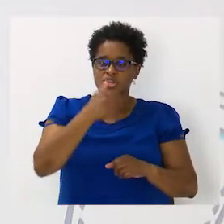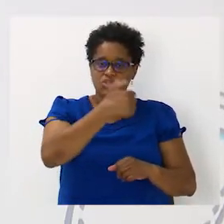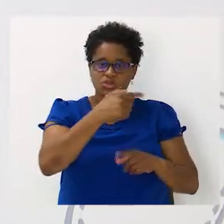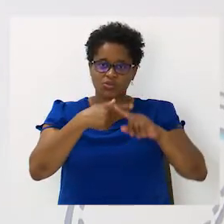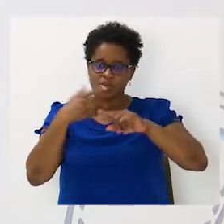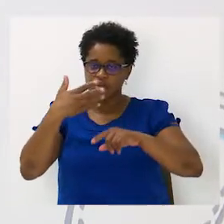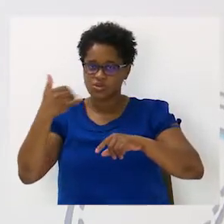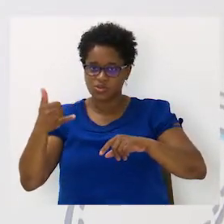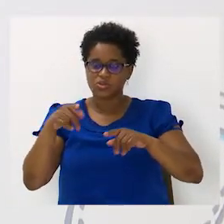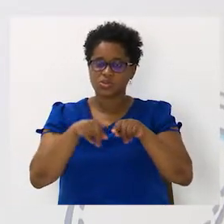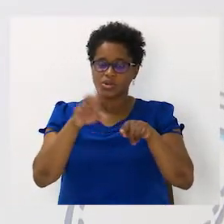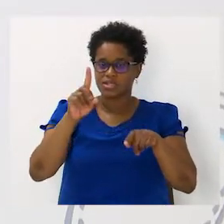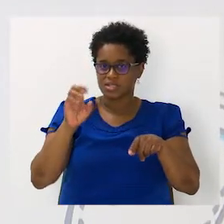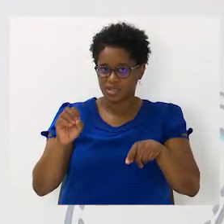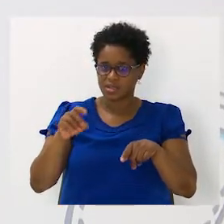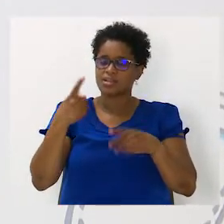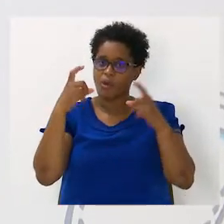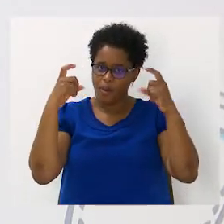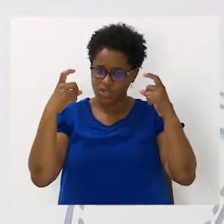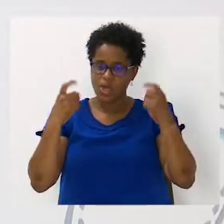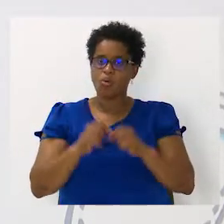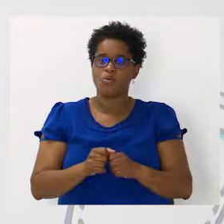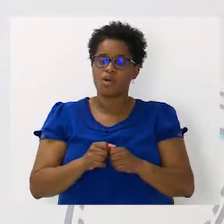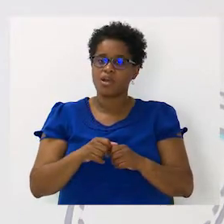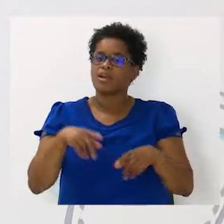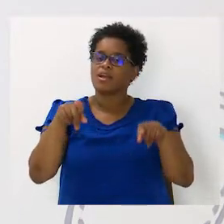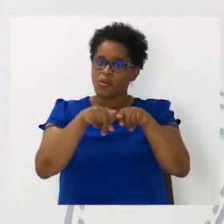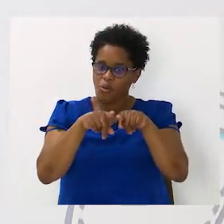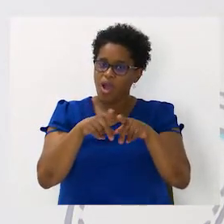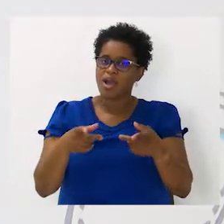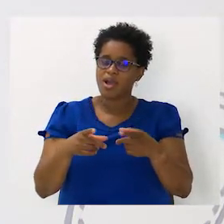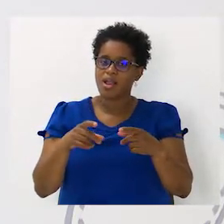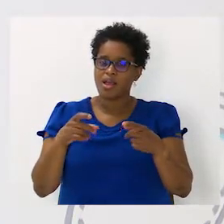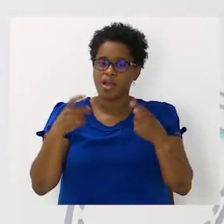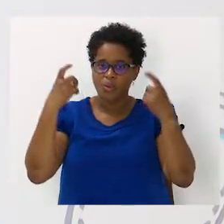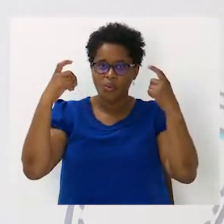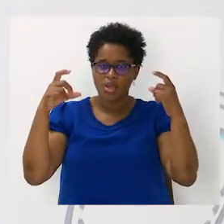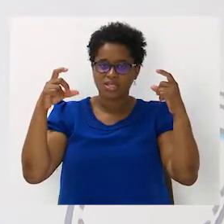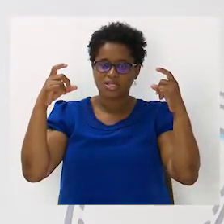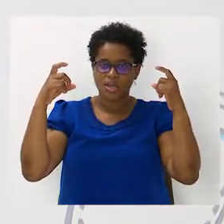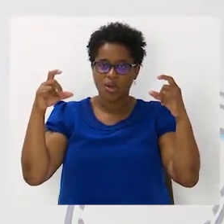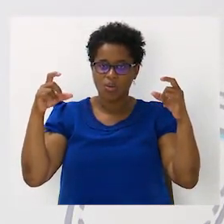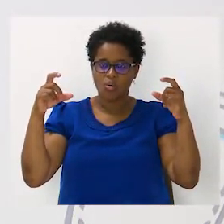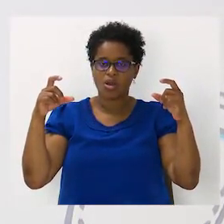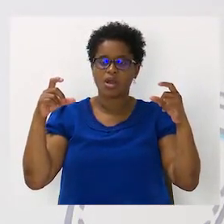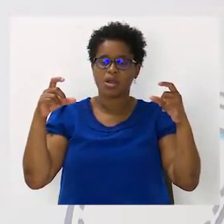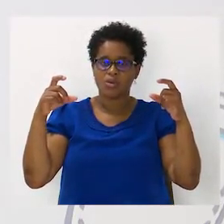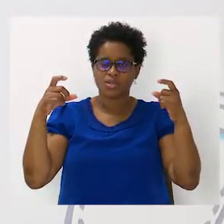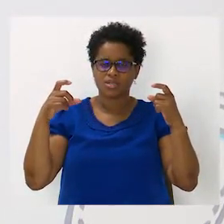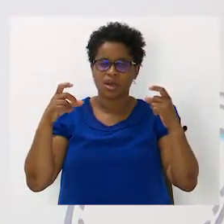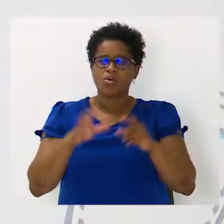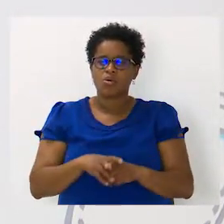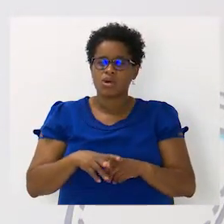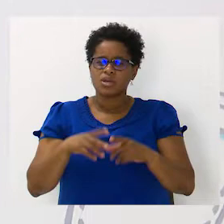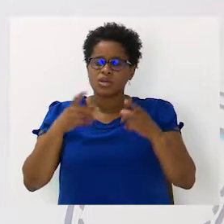aqui, e x multiplica por 4. 5 vezes 12 dá 60, é uma equação, é